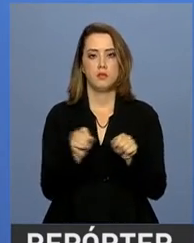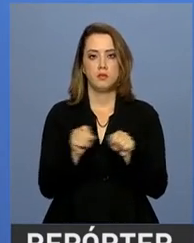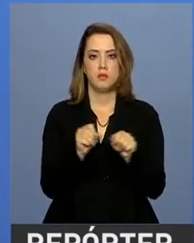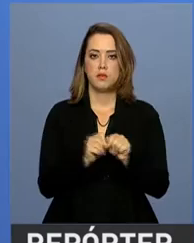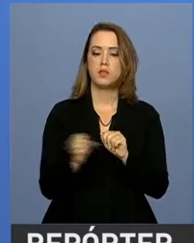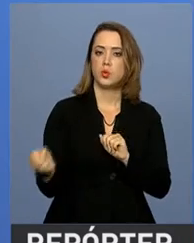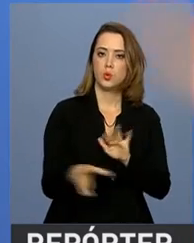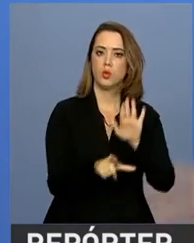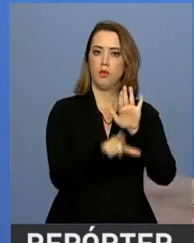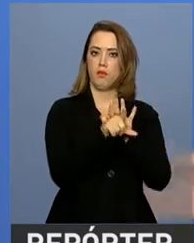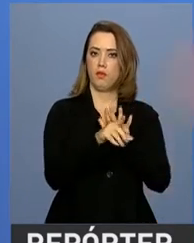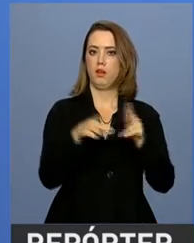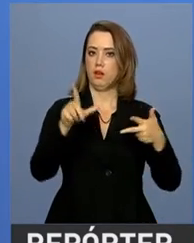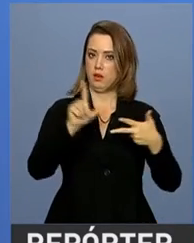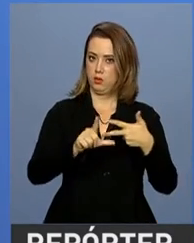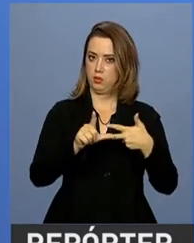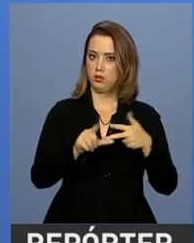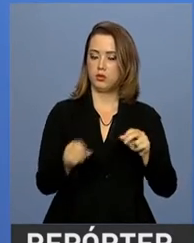o legislativo,